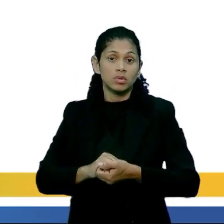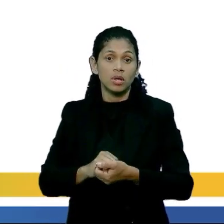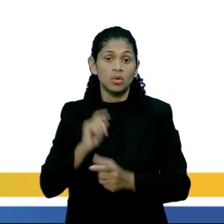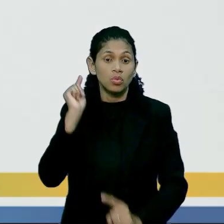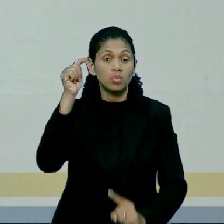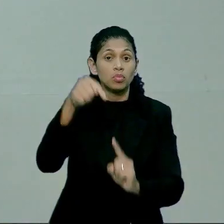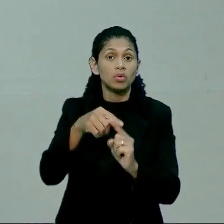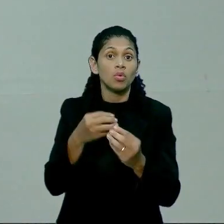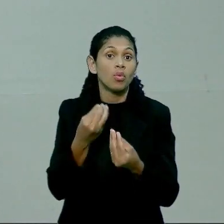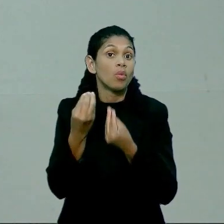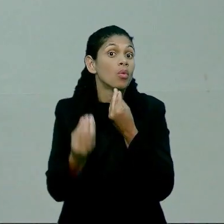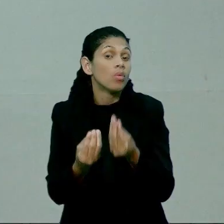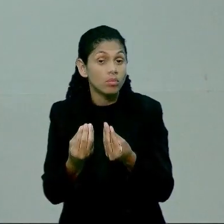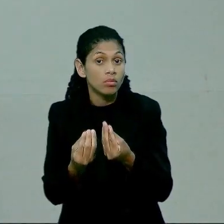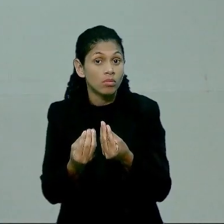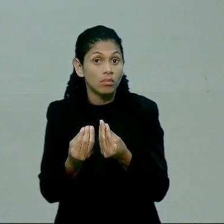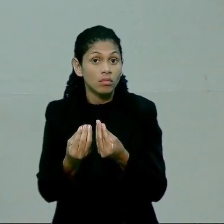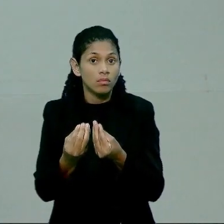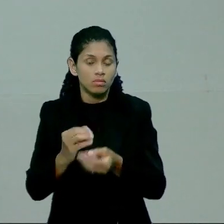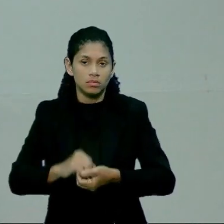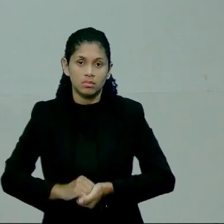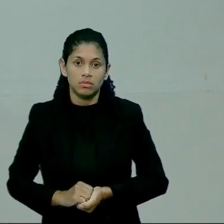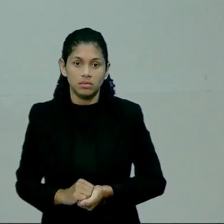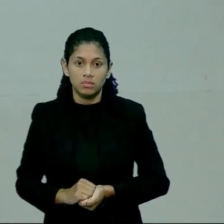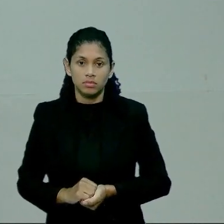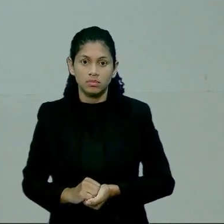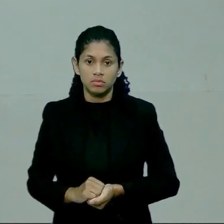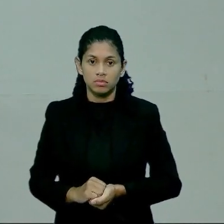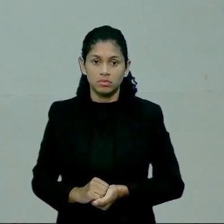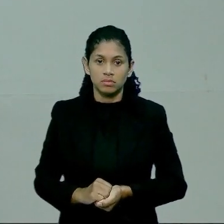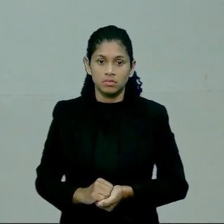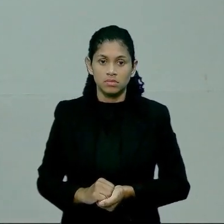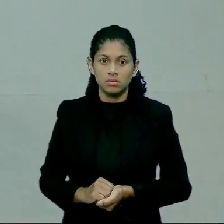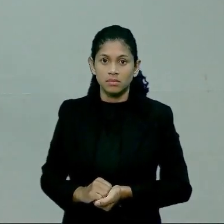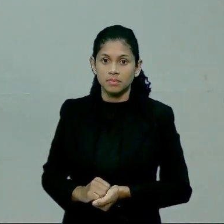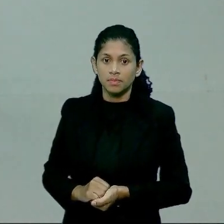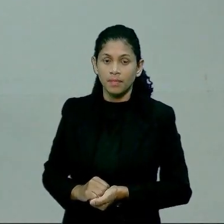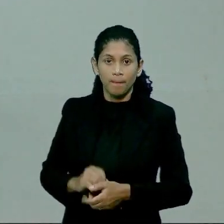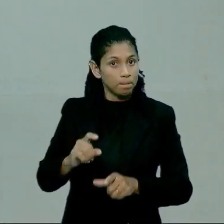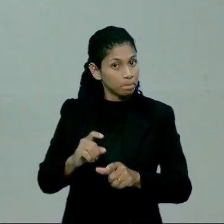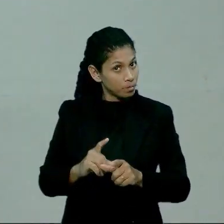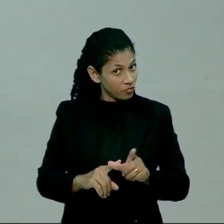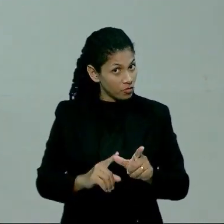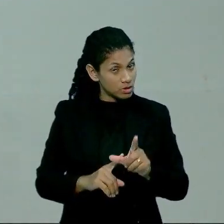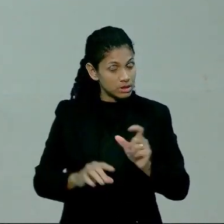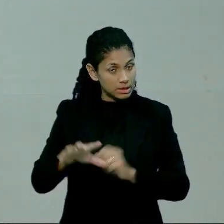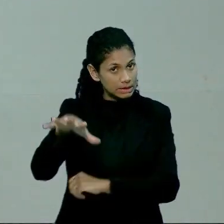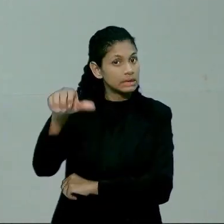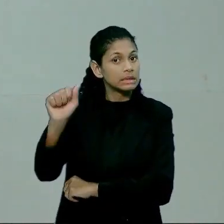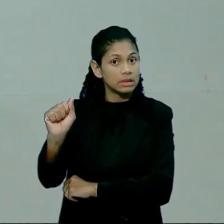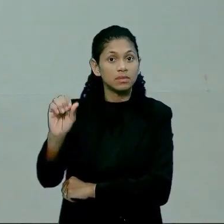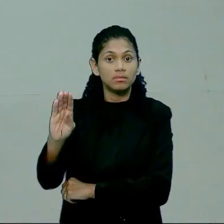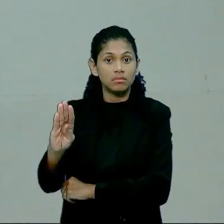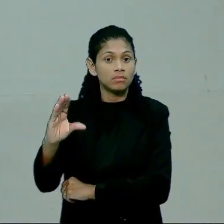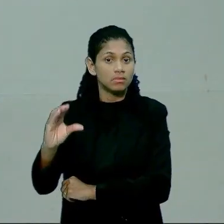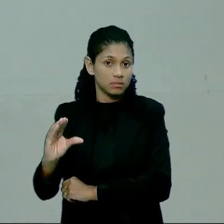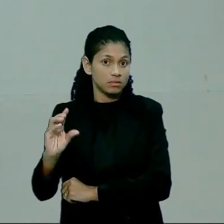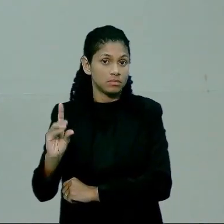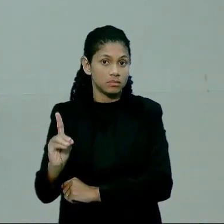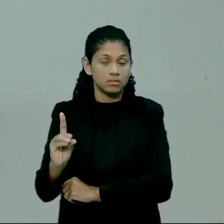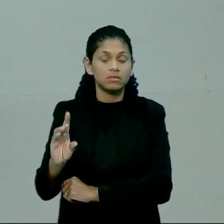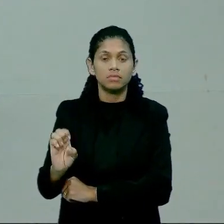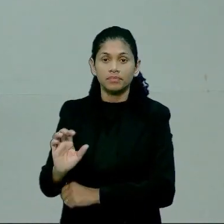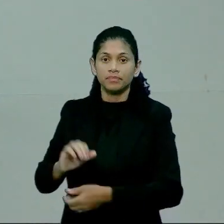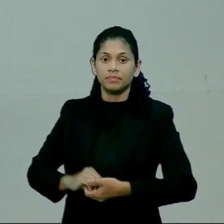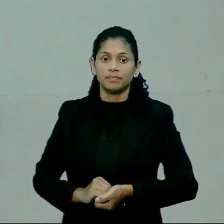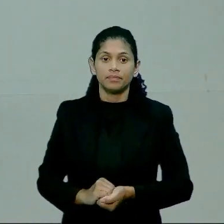musculação, corrida, dança. E aqui, ó, olha a complexidade. todo o direcionamento dessa aula. A